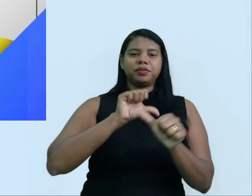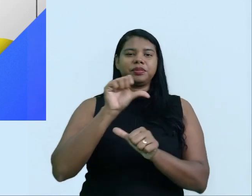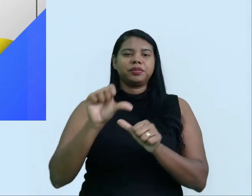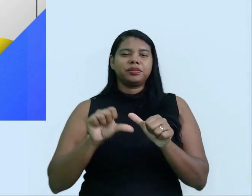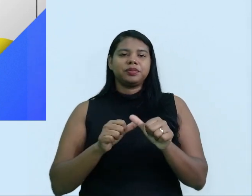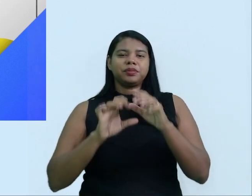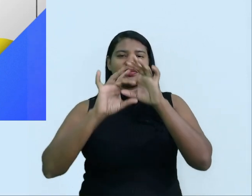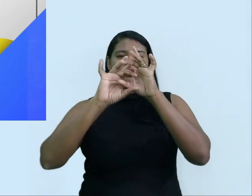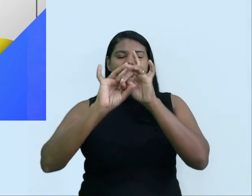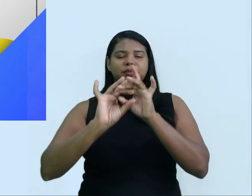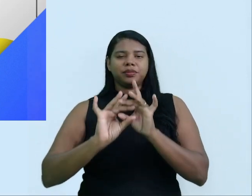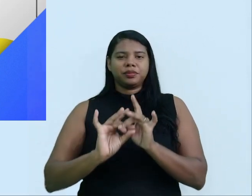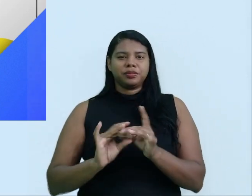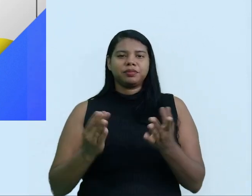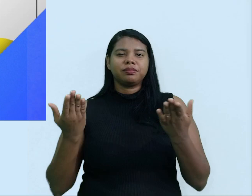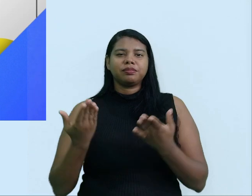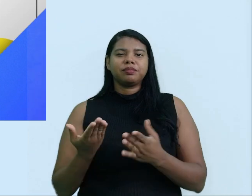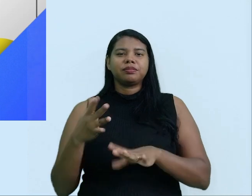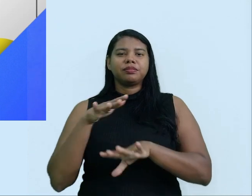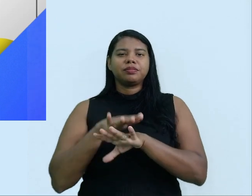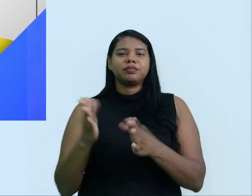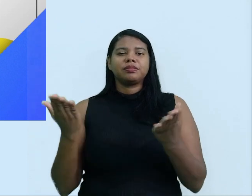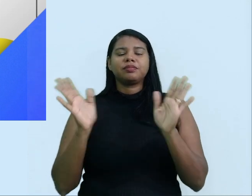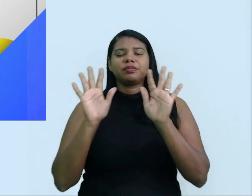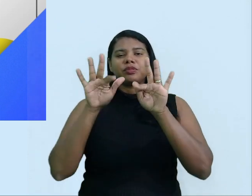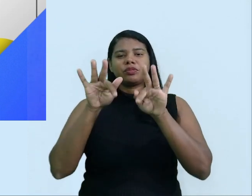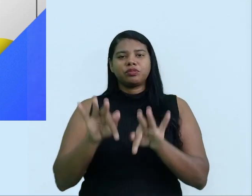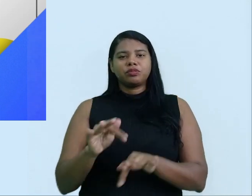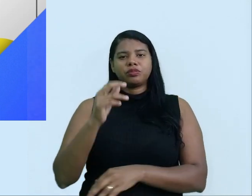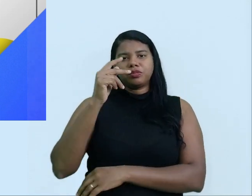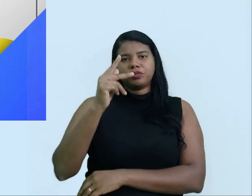seu conteúdo, incluindo o fim do